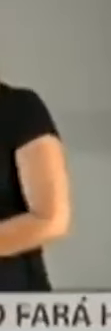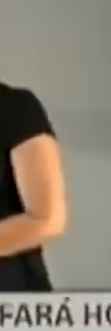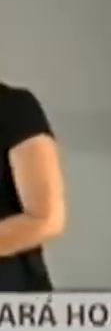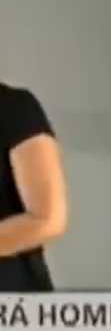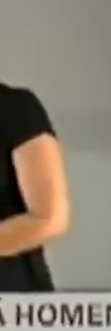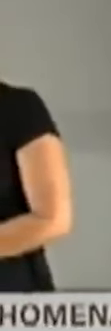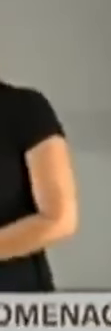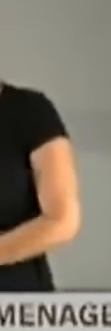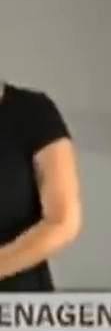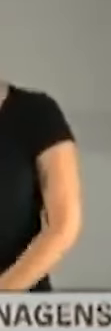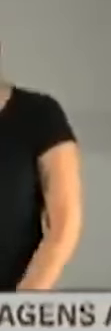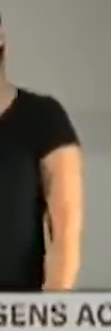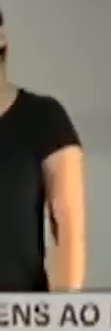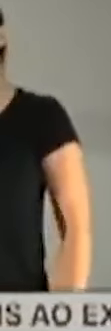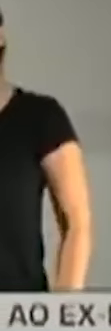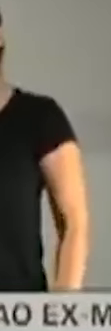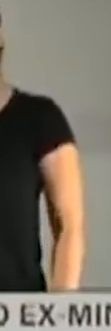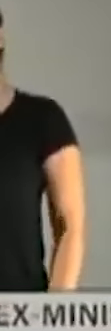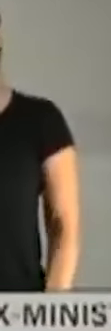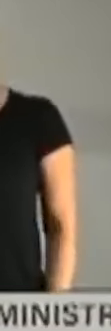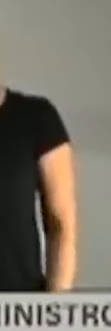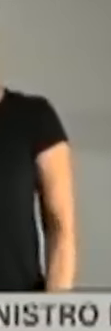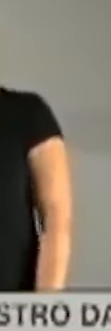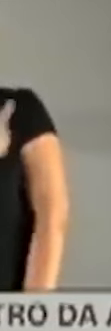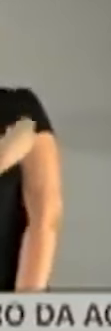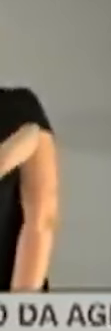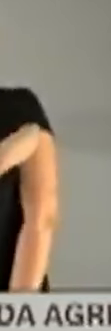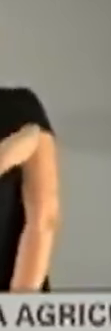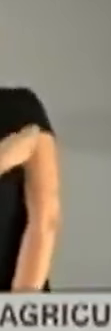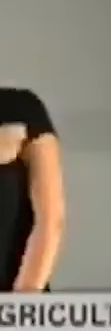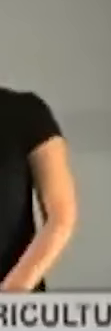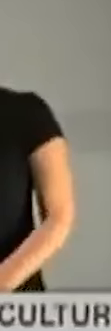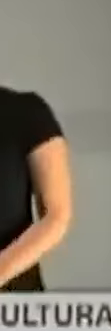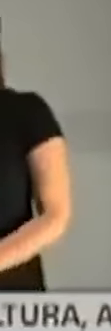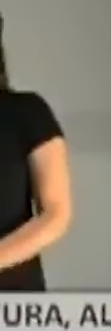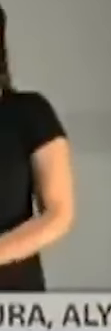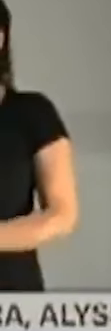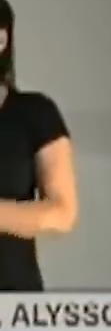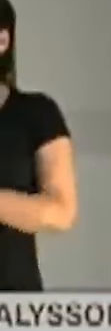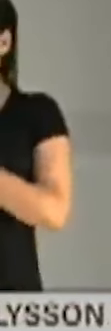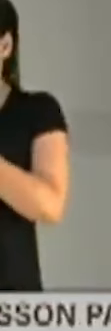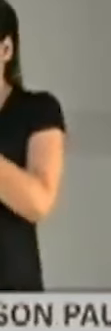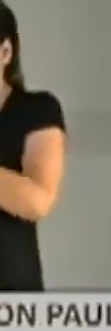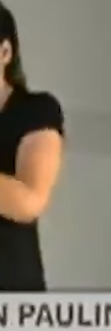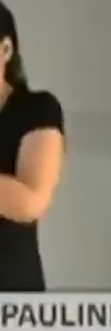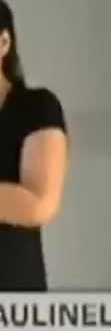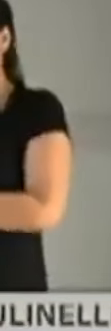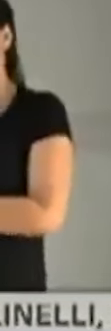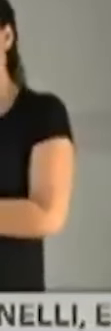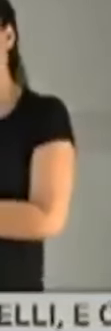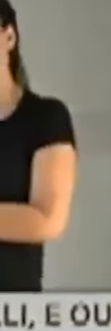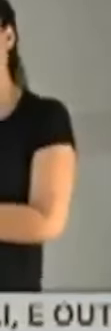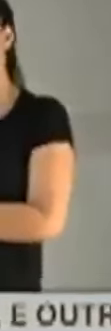cinco milhões e meio de idosos pontas e mais 4 milhões em posto São Marcos tá sem